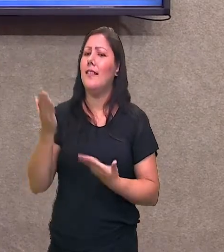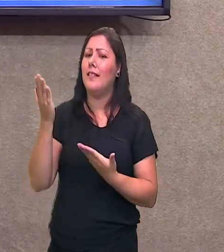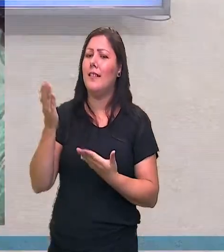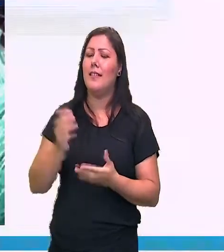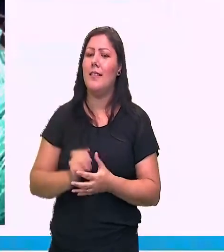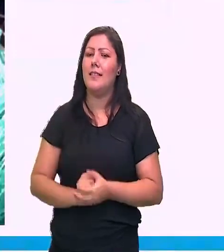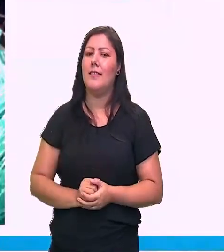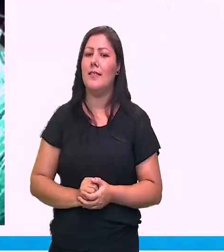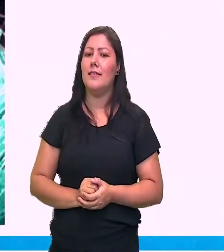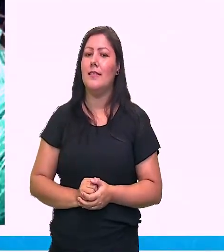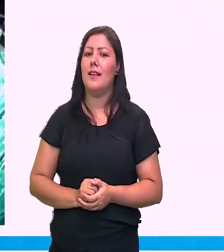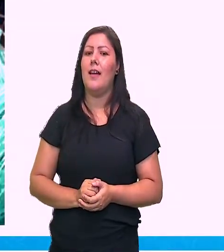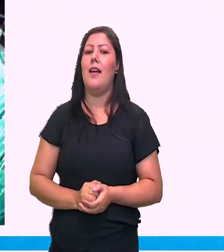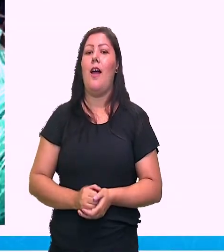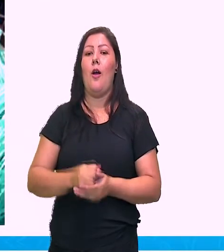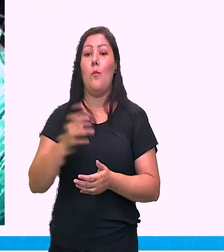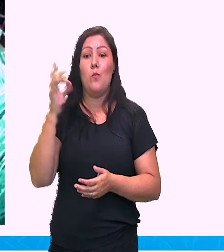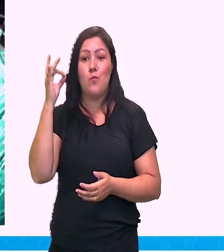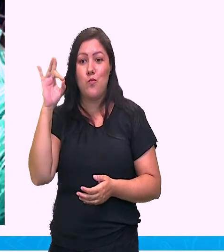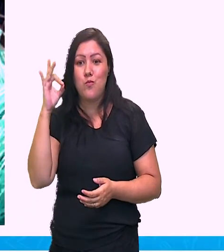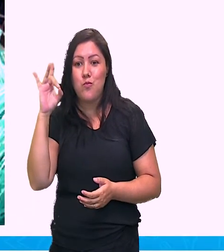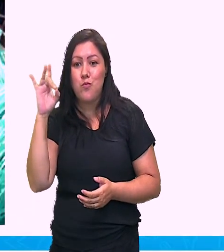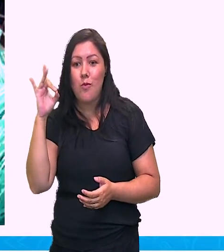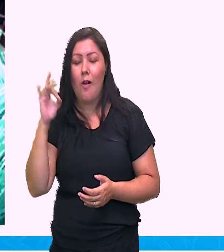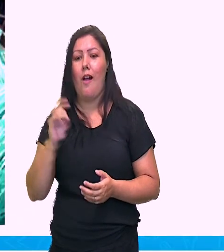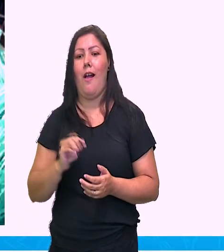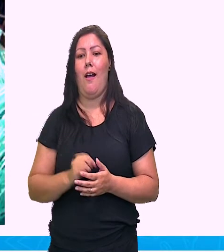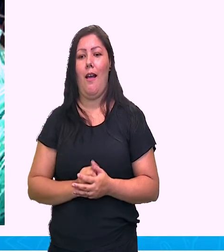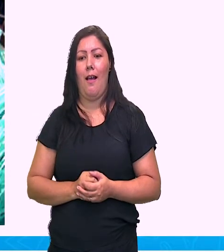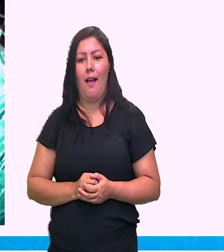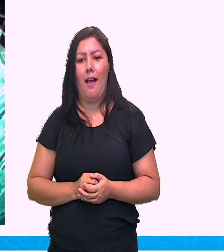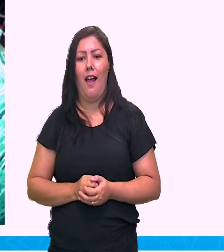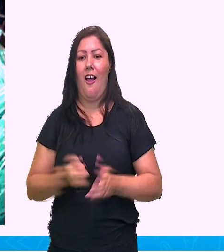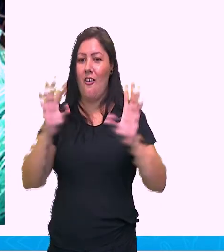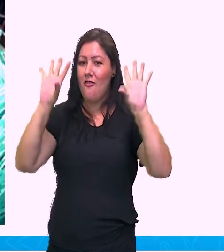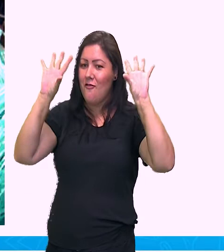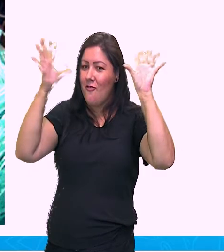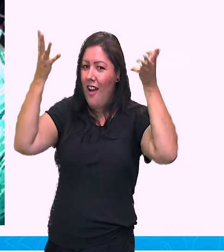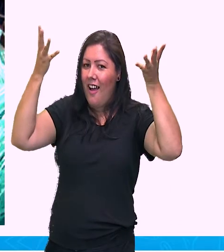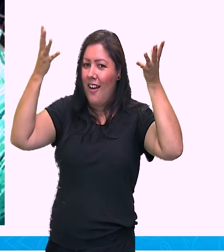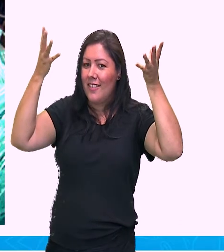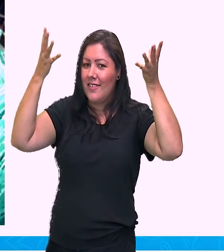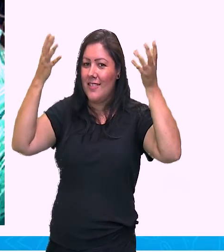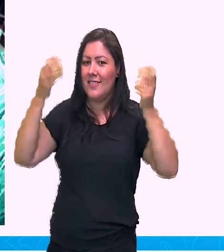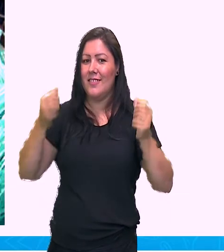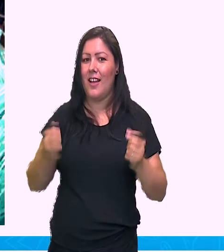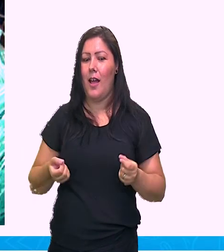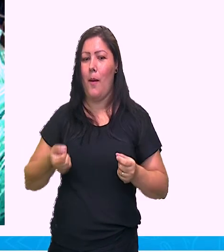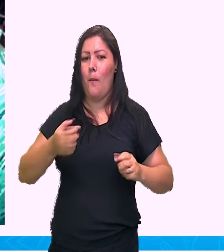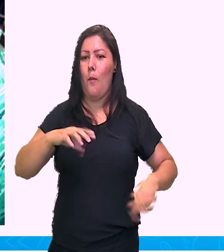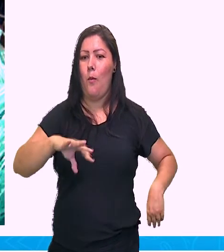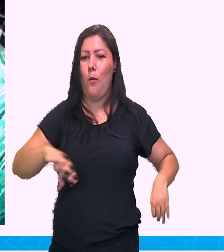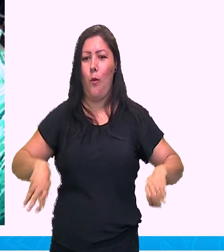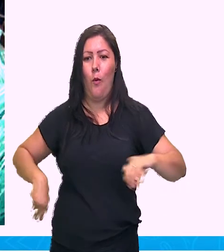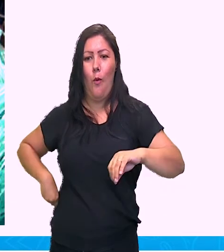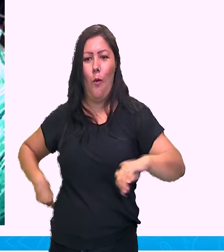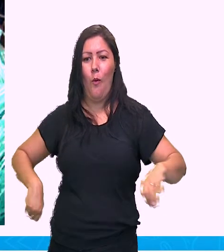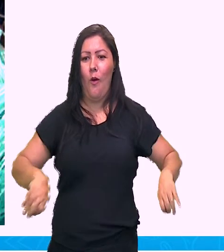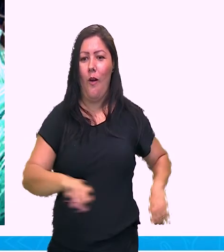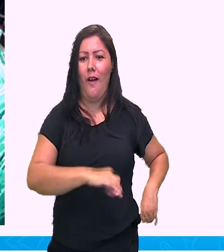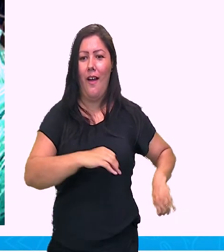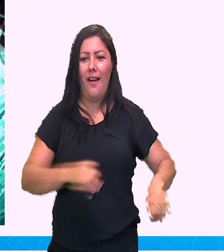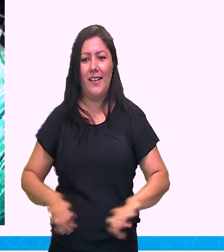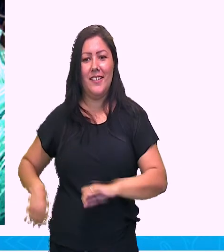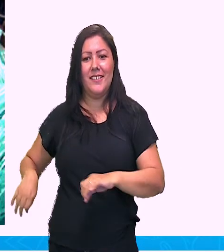ver? São bolivianos comemorando uma festa, uma data da Bolívia em